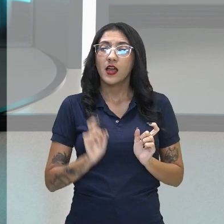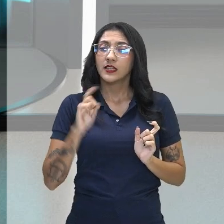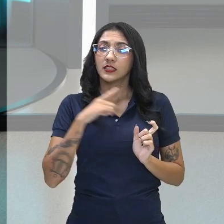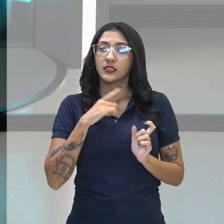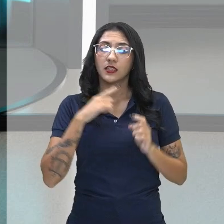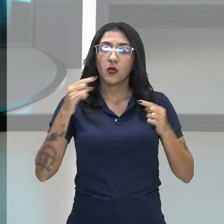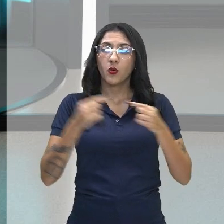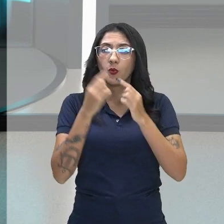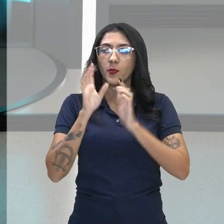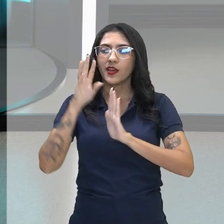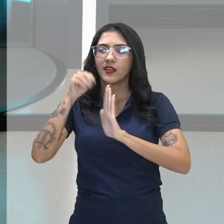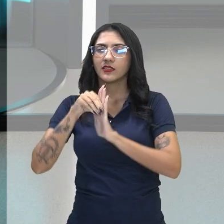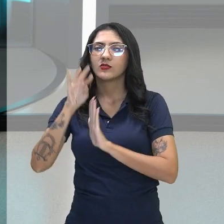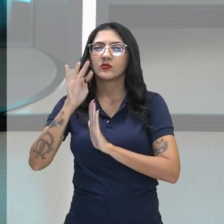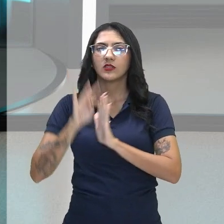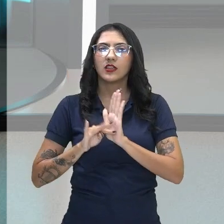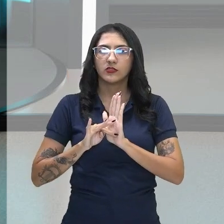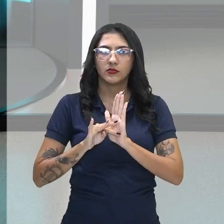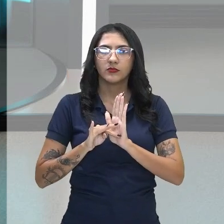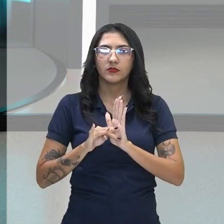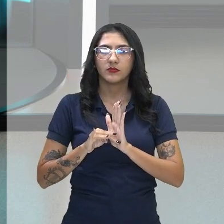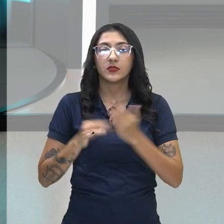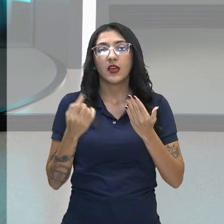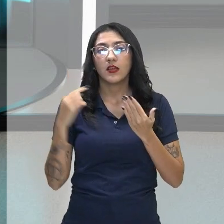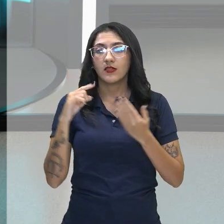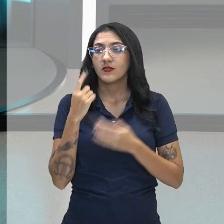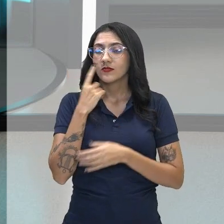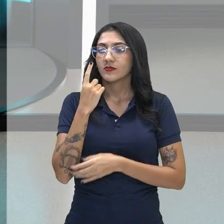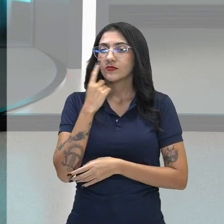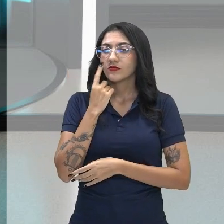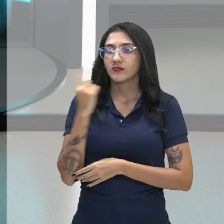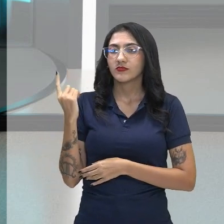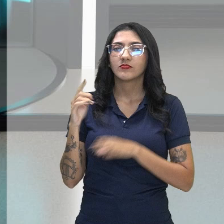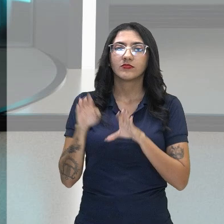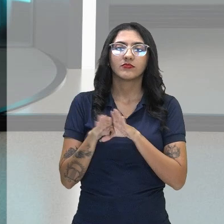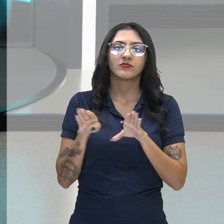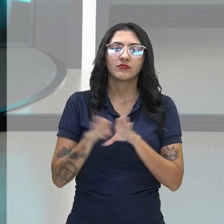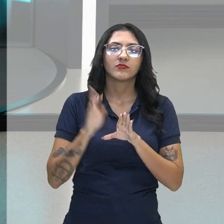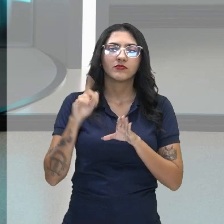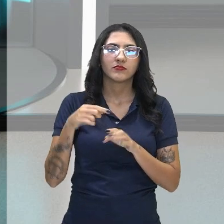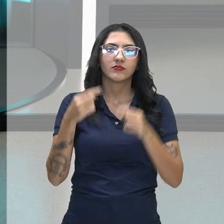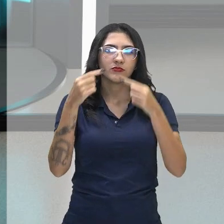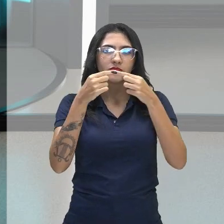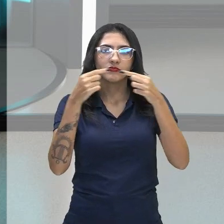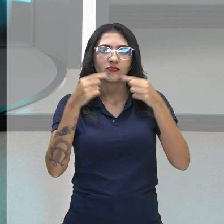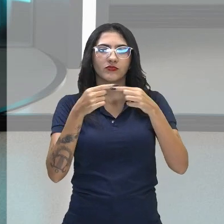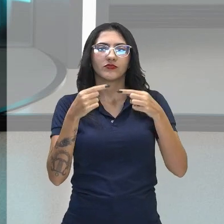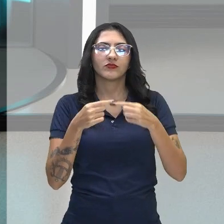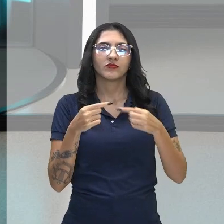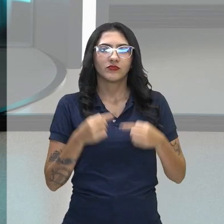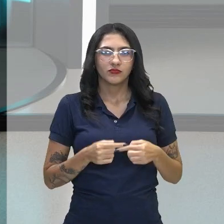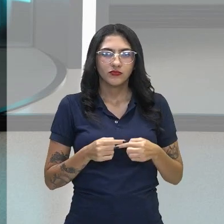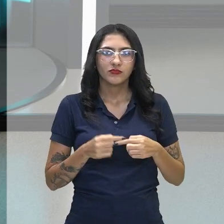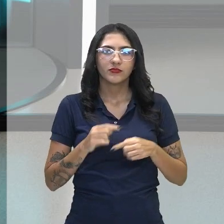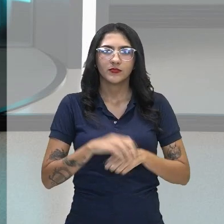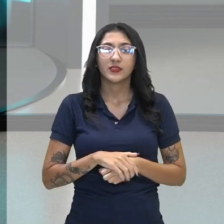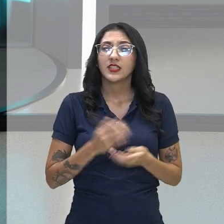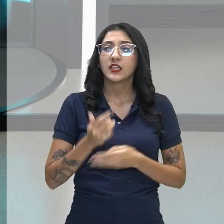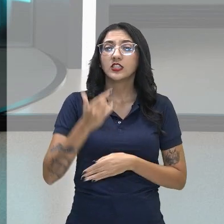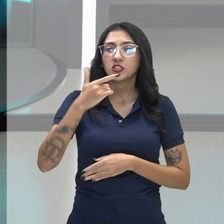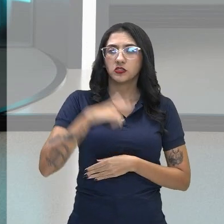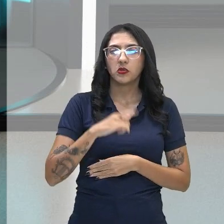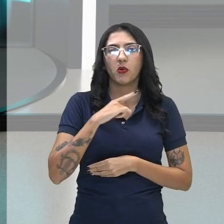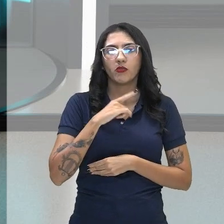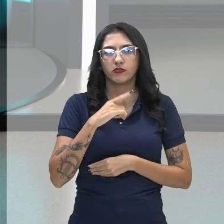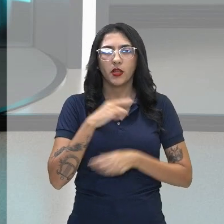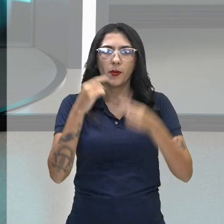foi? E aqui tem também escrito assim, ó, Career in Computer Science. Então, novamente, tem as mesmas palavras que tem lá